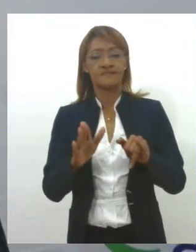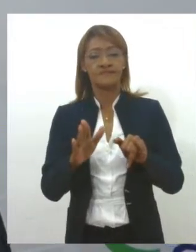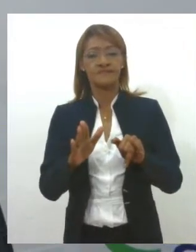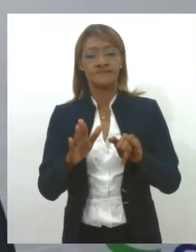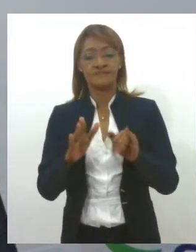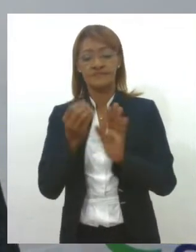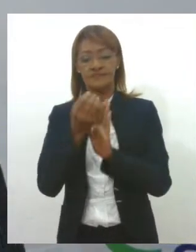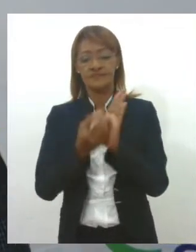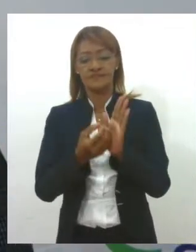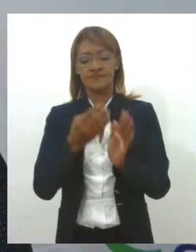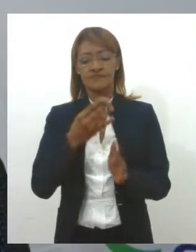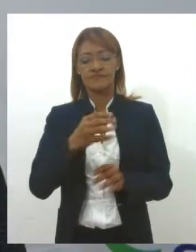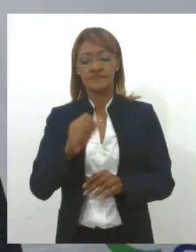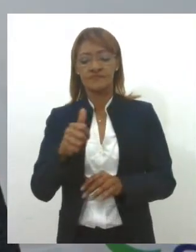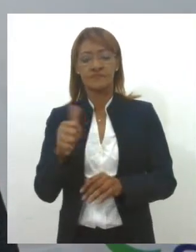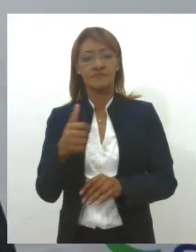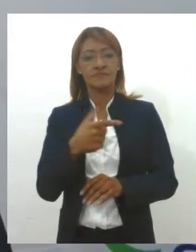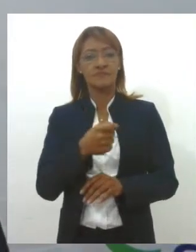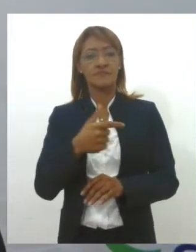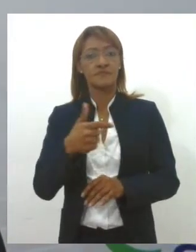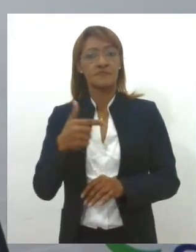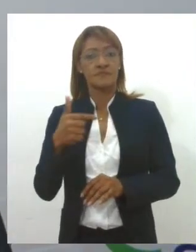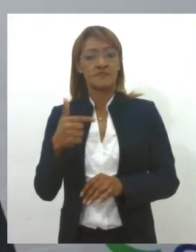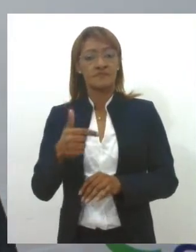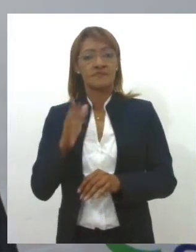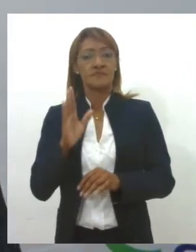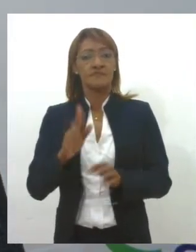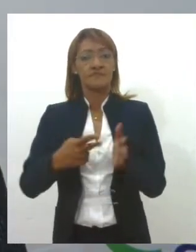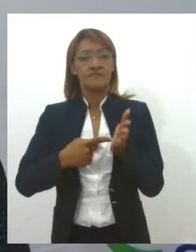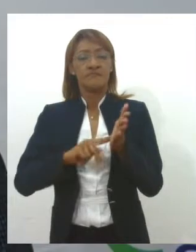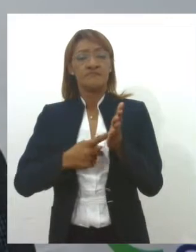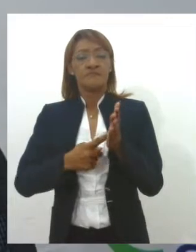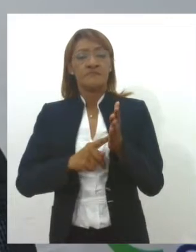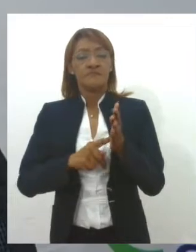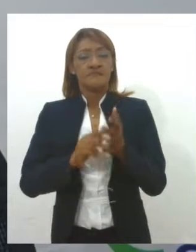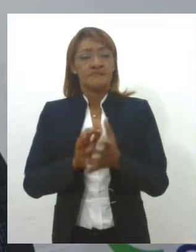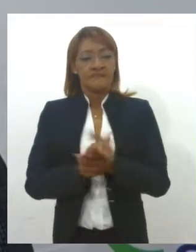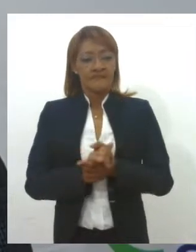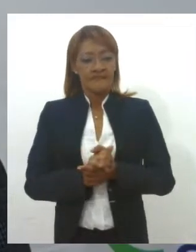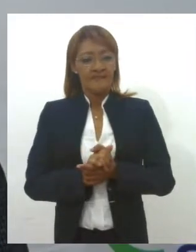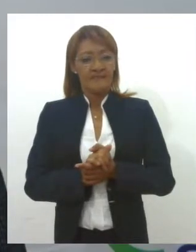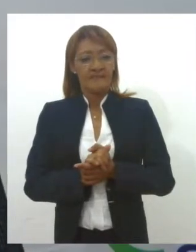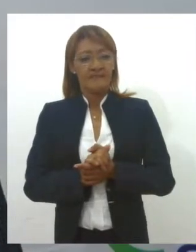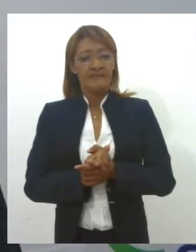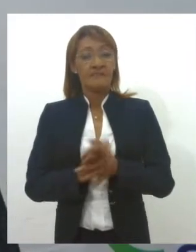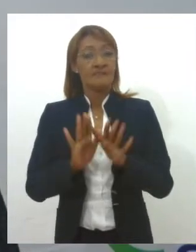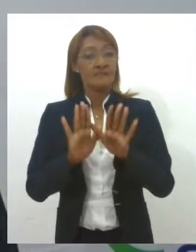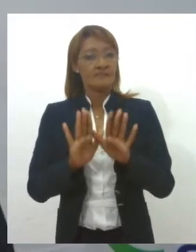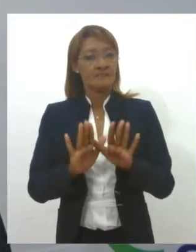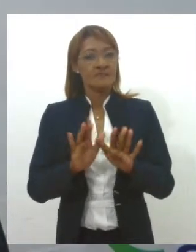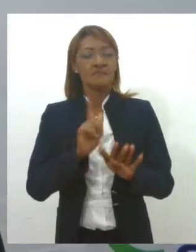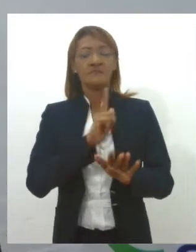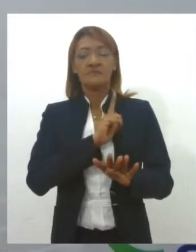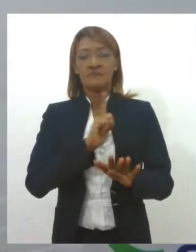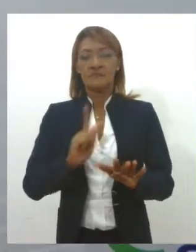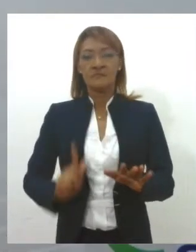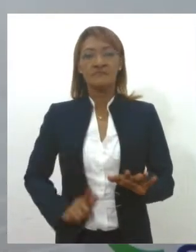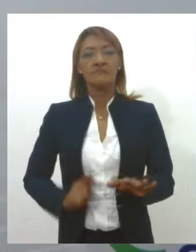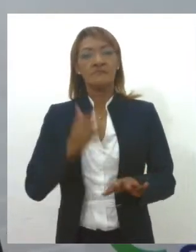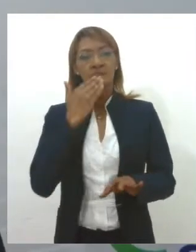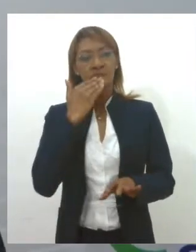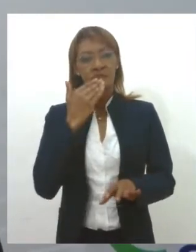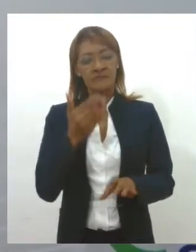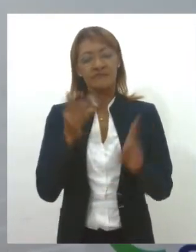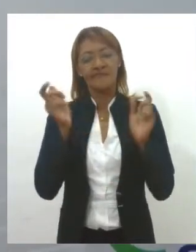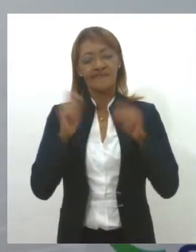Ofício 411 2022 encaminhado pelos sintese dos deputados solicitando que o governador faça o processo